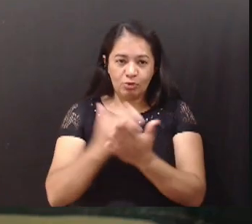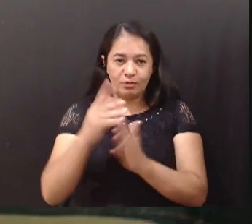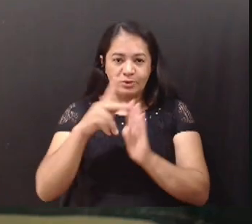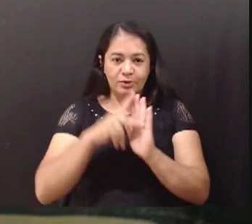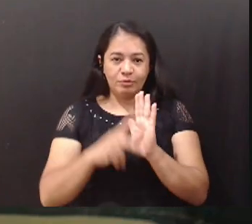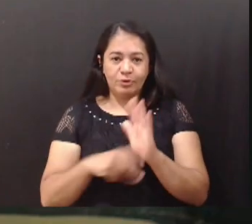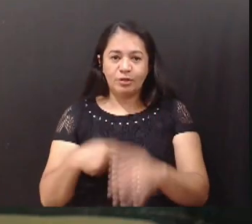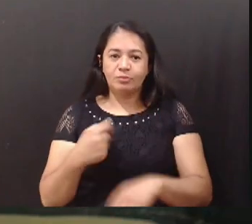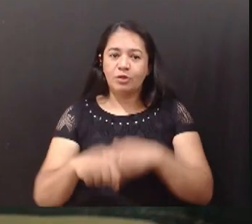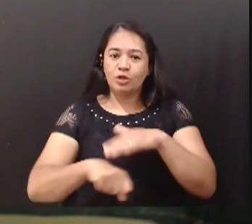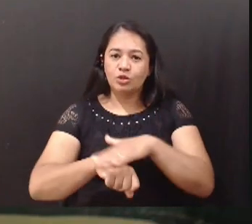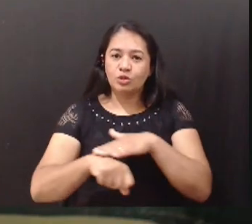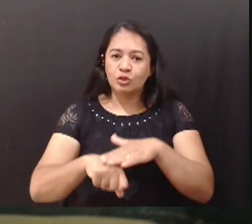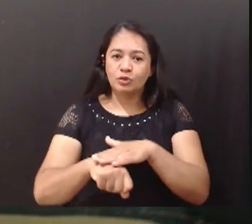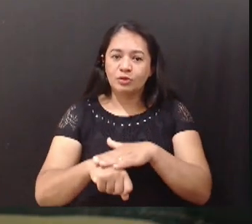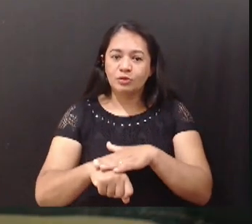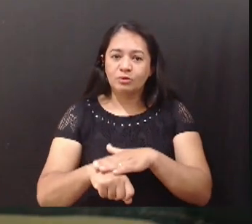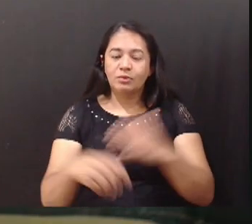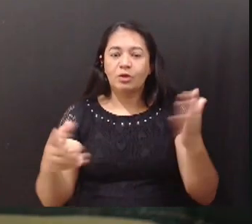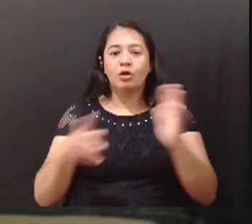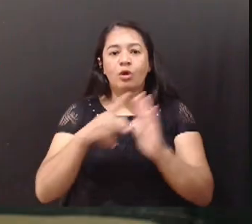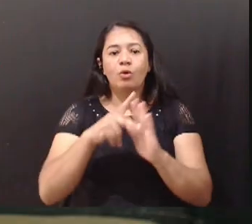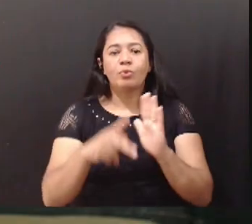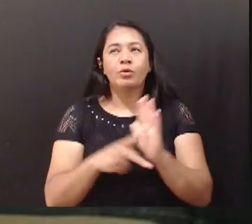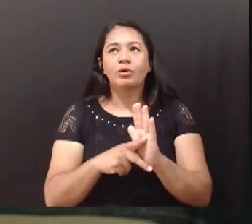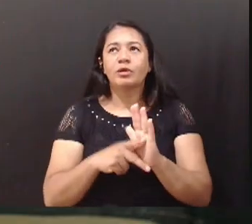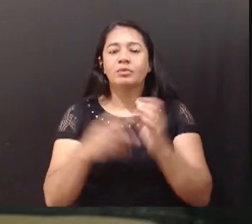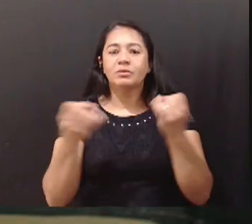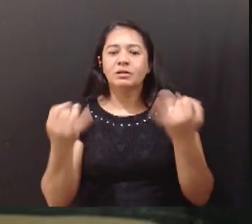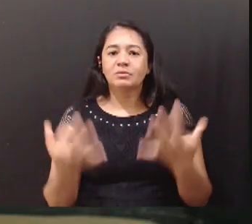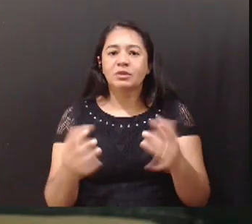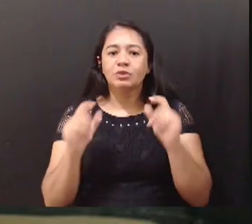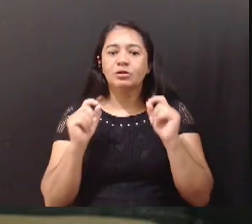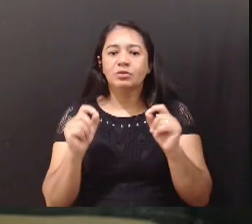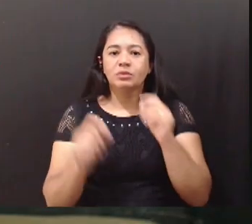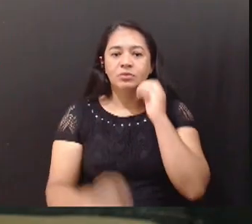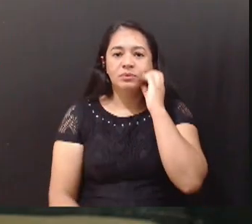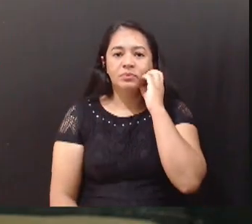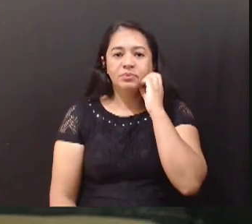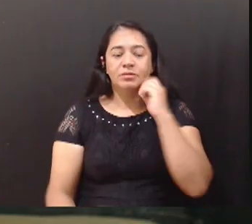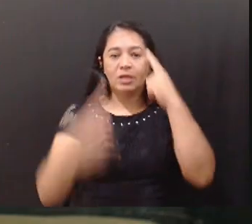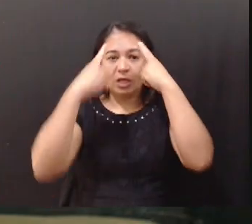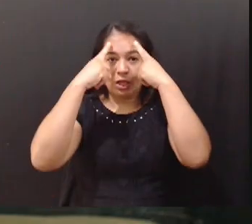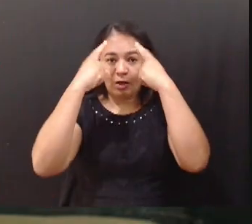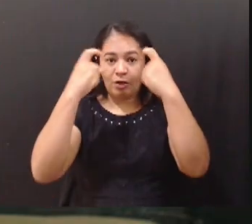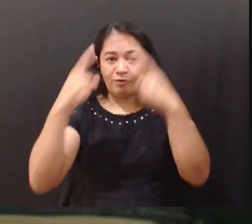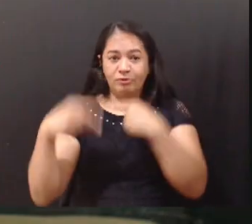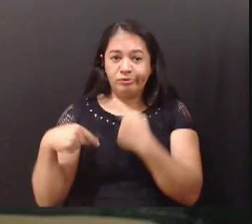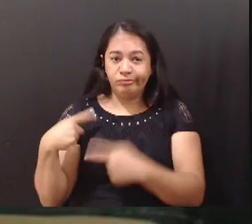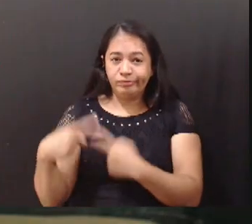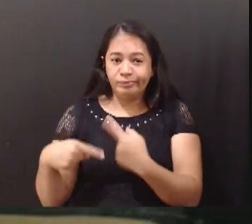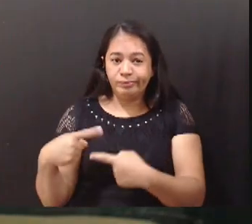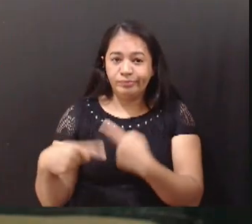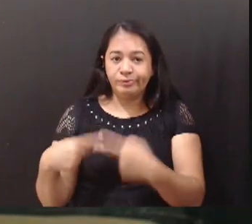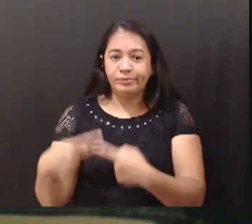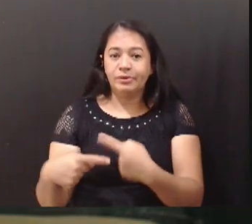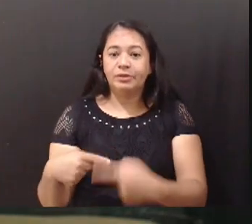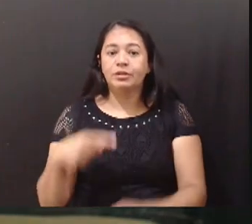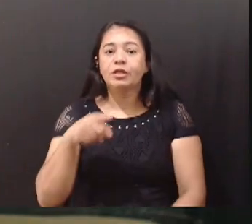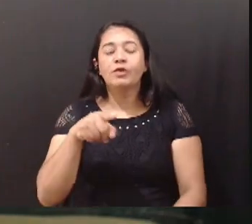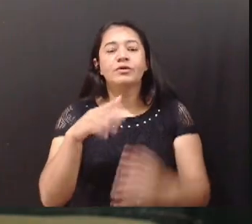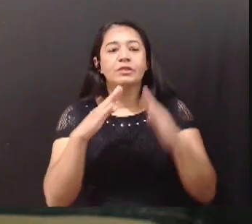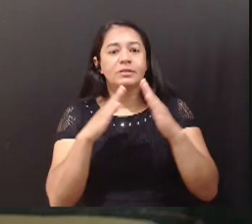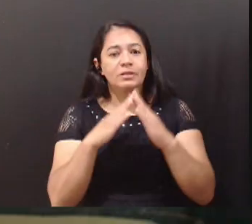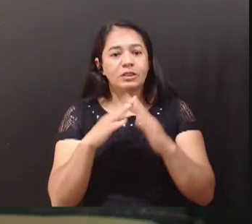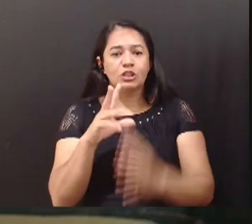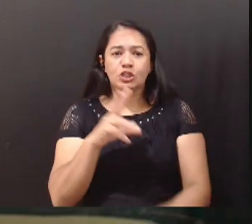nós trouxemos um programa, a Yara falando sobre o ciclo da violência, né? E aí você de casa fala assim, nossa, Rubi, mas tá